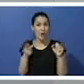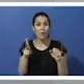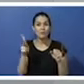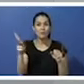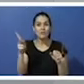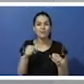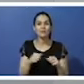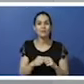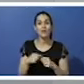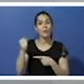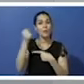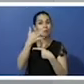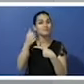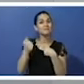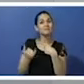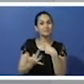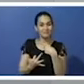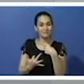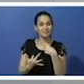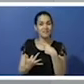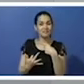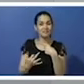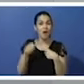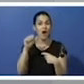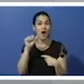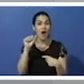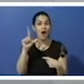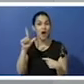simplificações algébricas, né? A segunda parte.